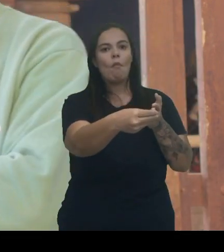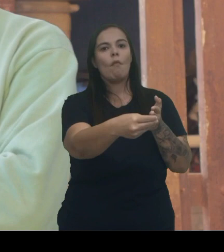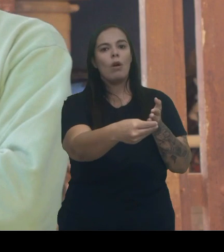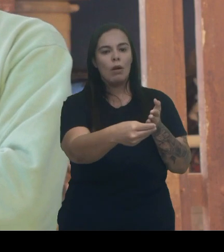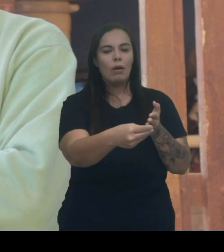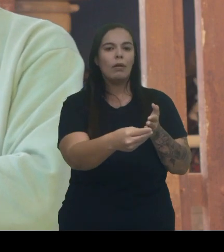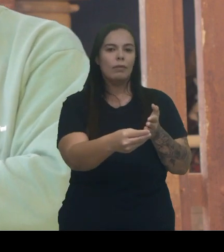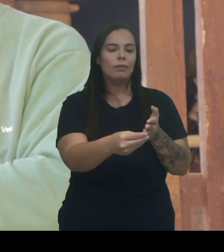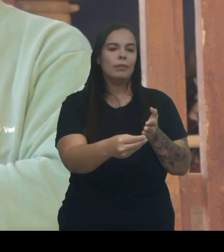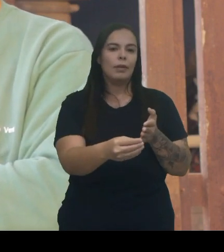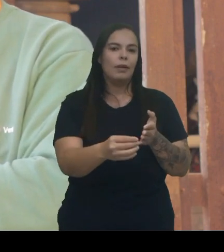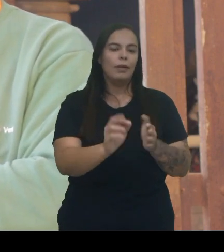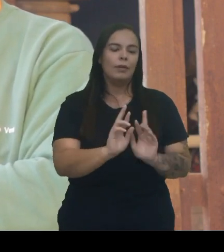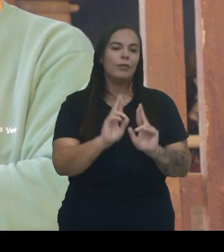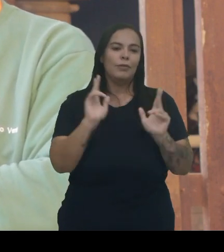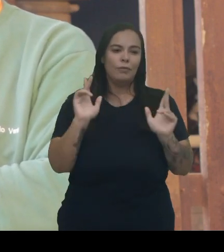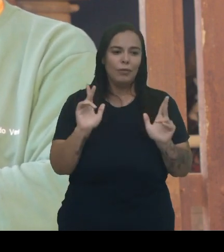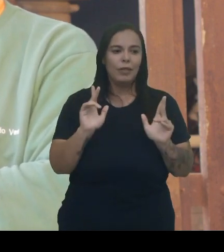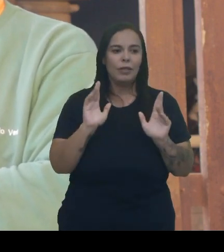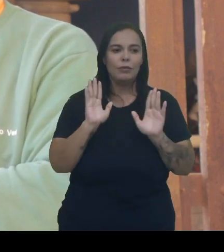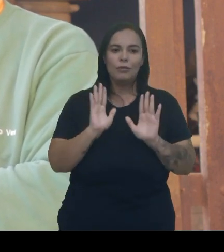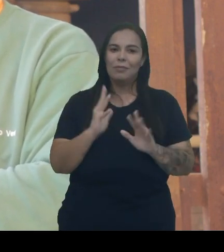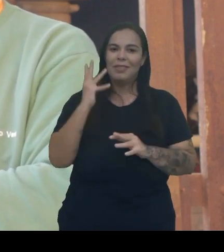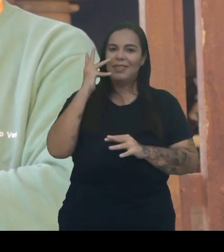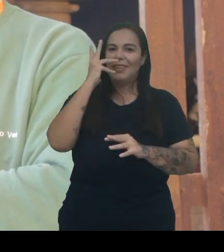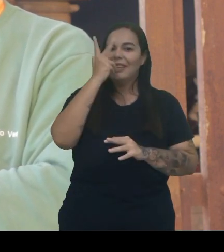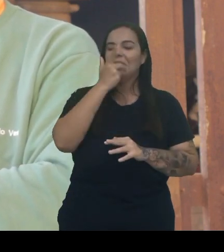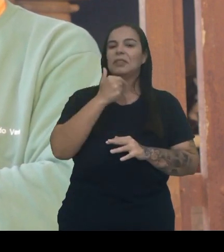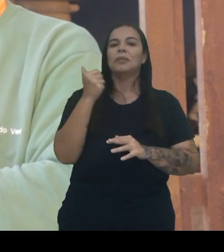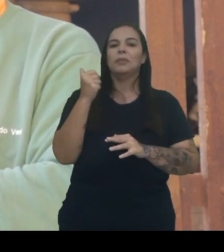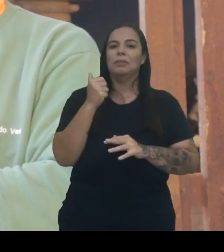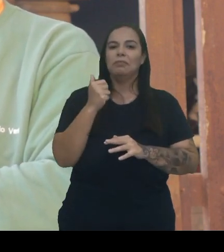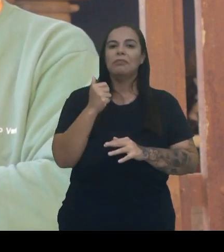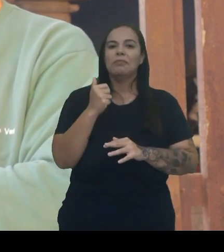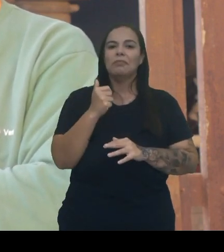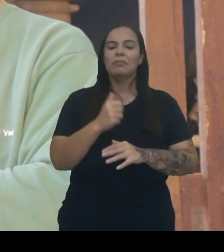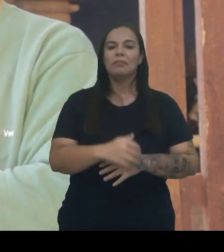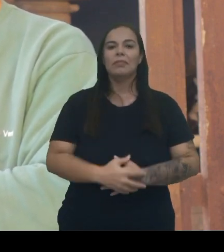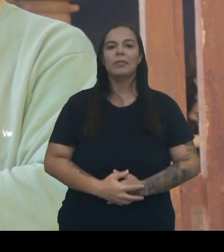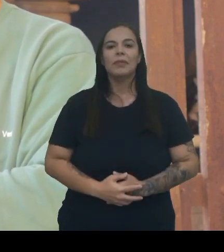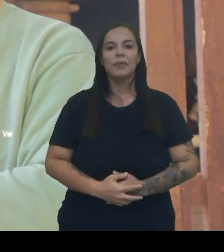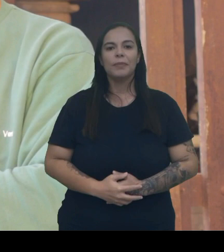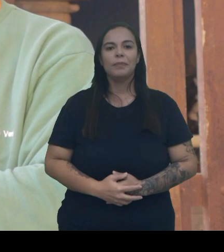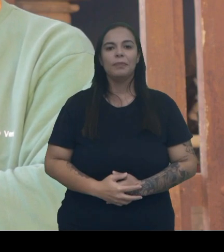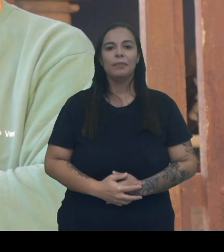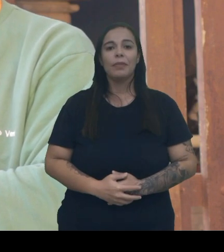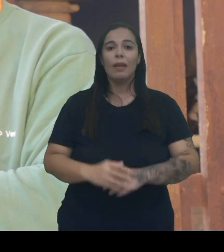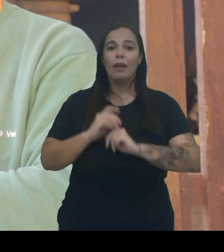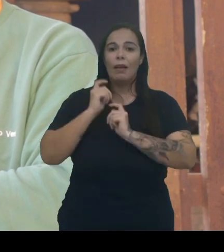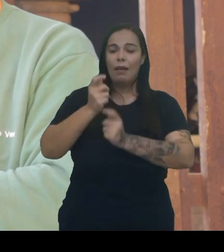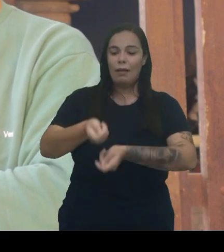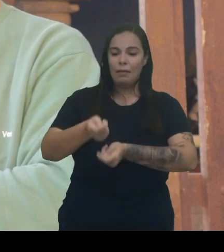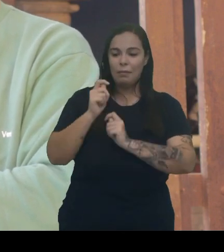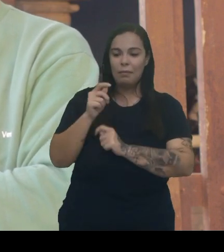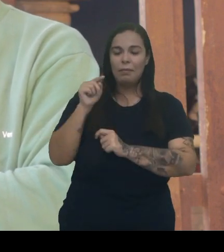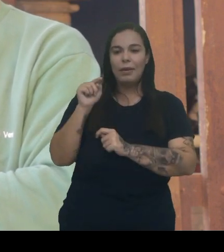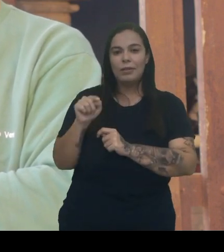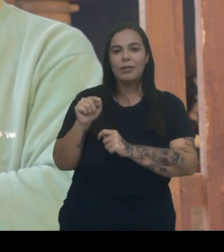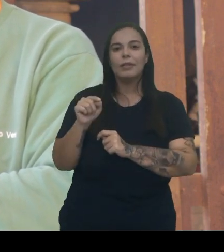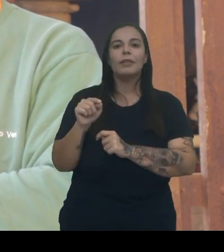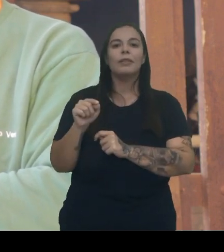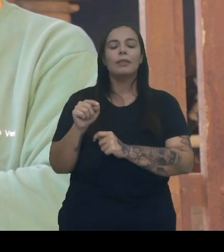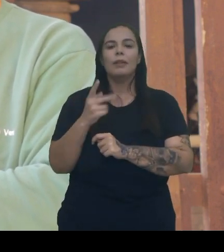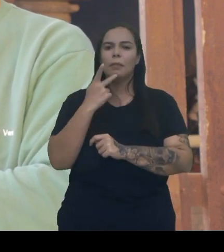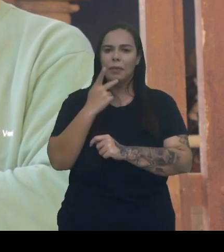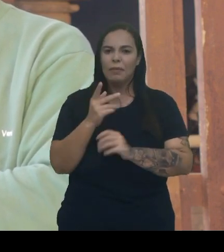entendendo? Mas é uma coisa muito linda, muito linda. A pesca aqui, a pesca, para dizer a verdade para